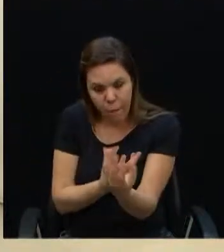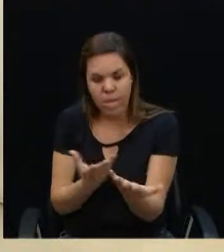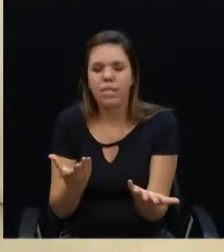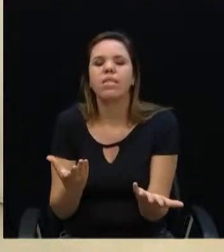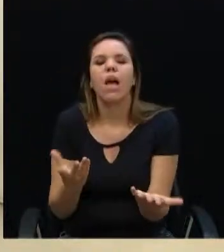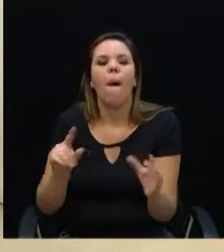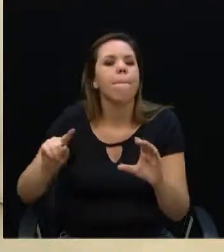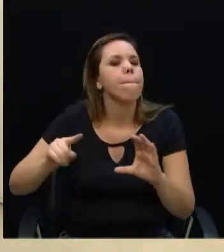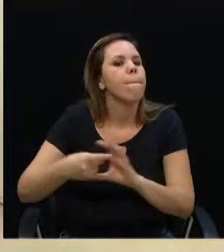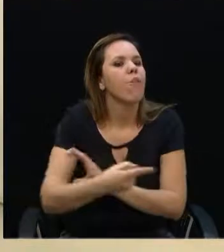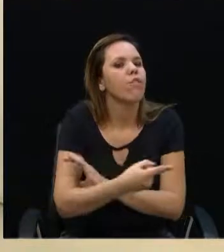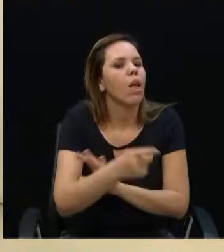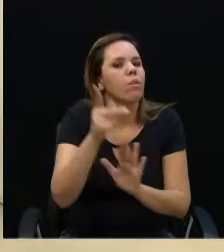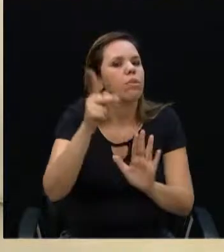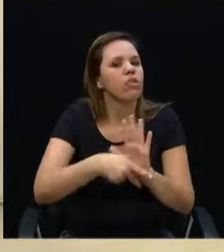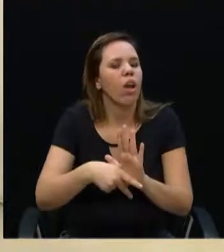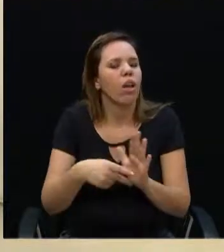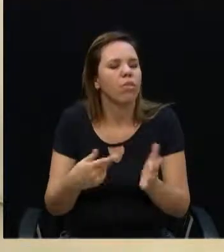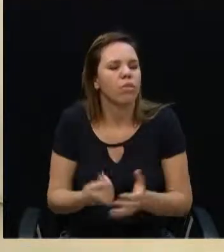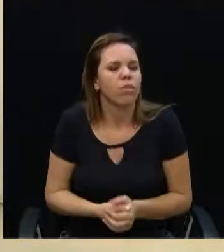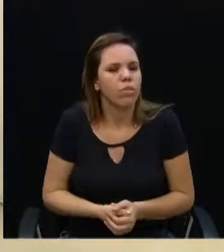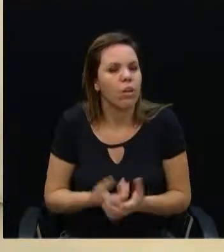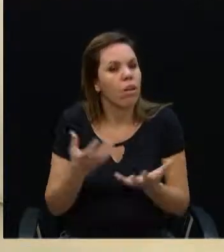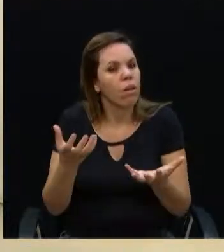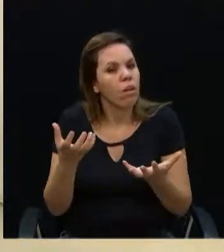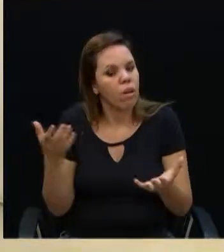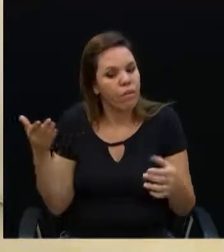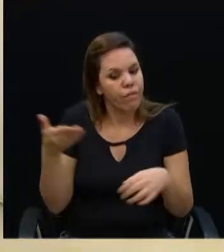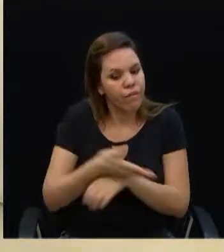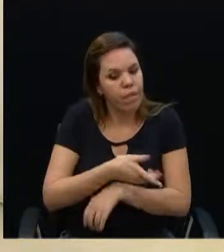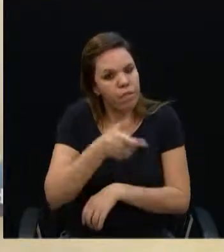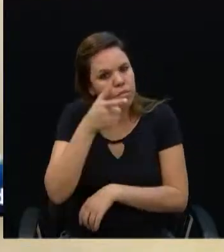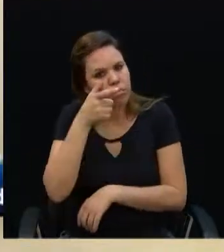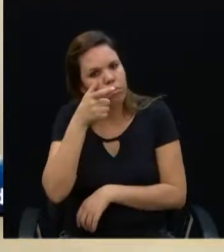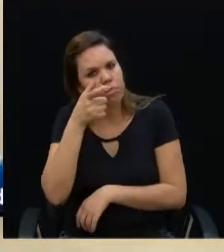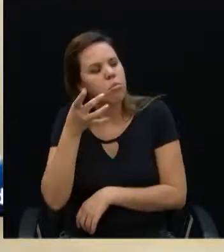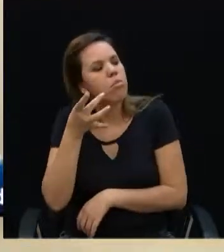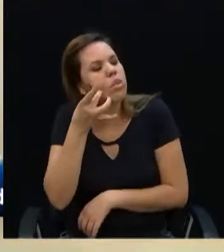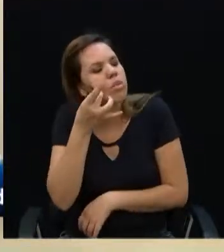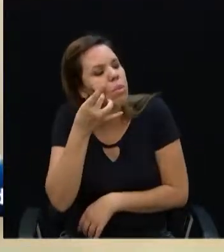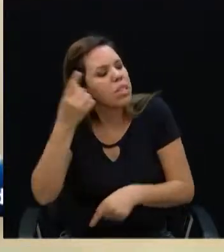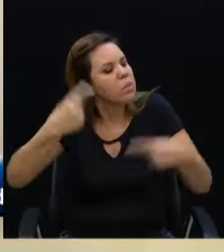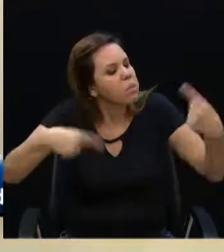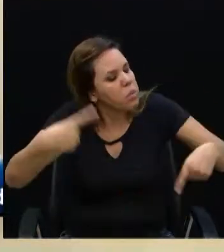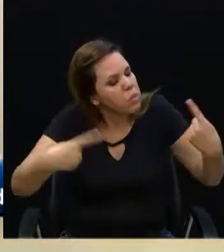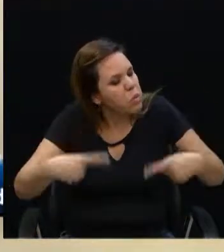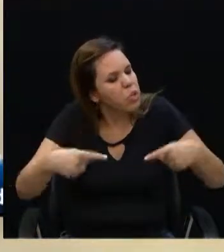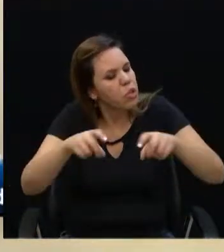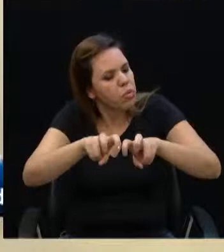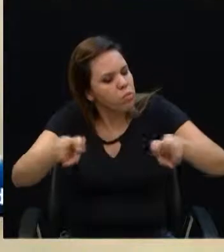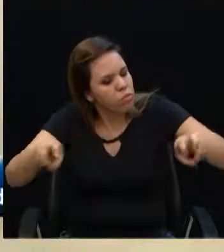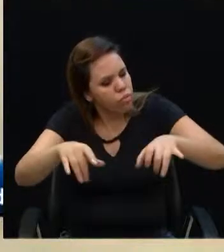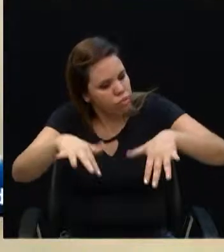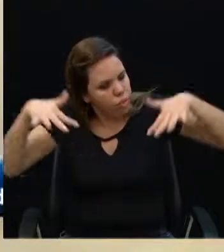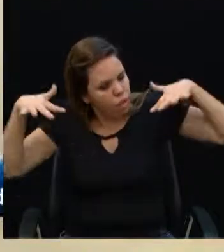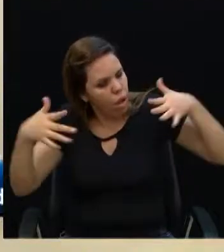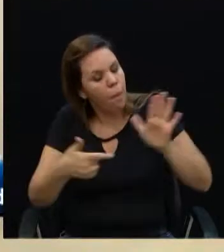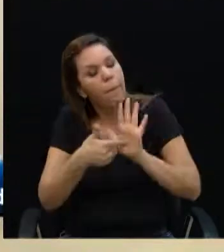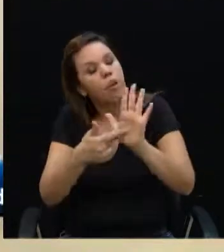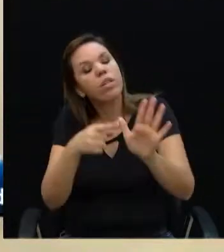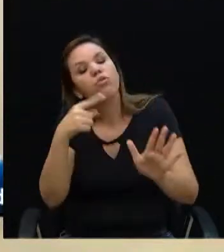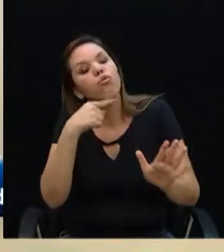mais aprofundado do projeto, para que possa, querendo vir à Câmara, discutir com a mesa no sentido de apresentar